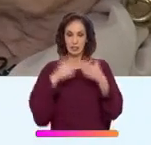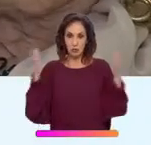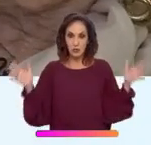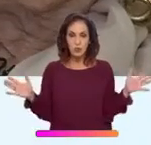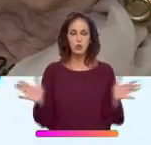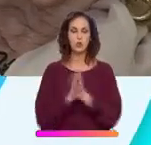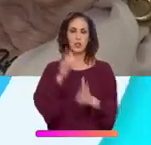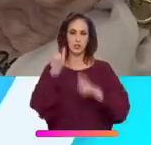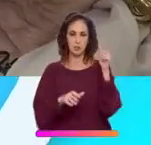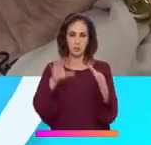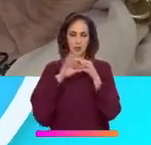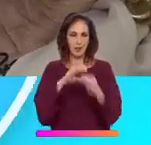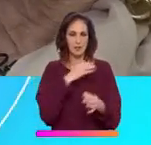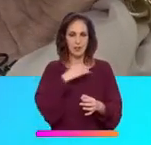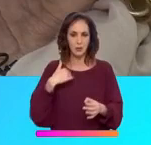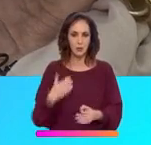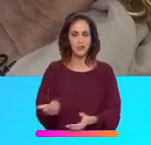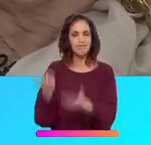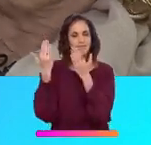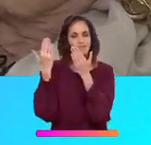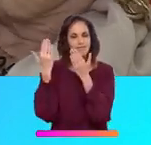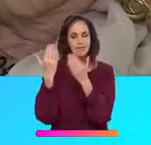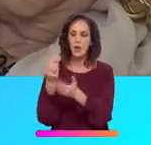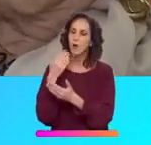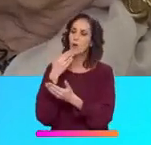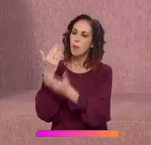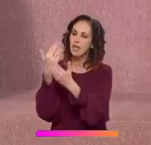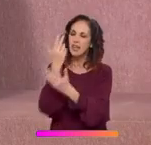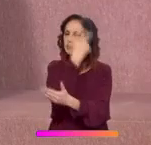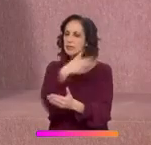ligado à saúde, devemos ser eternamente gratos.